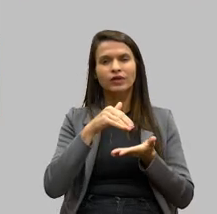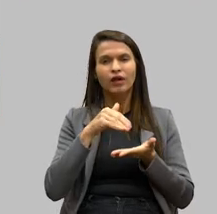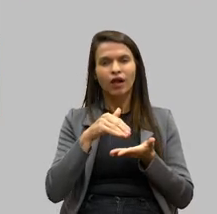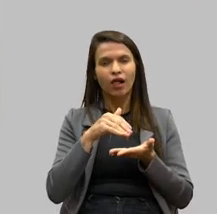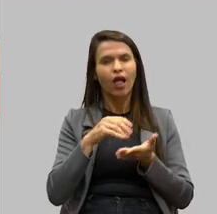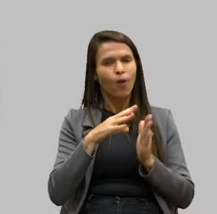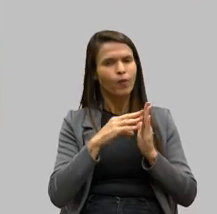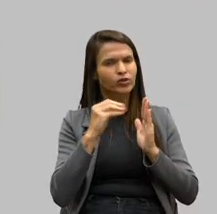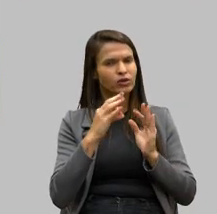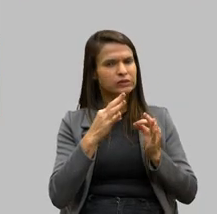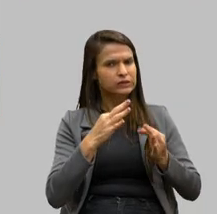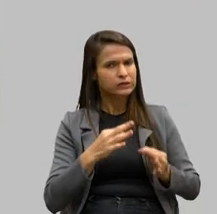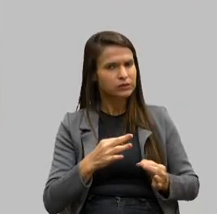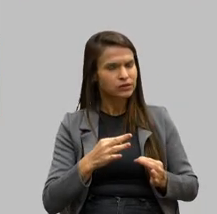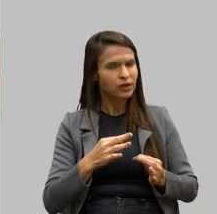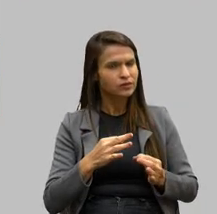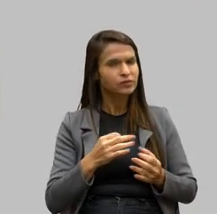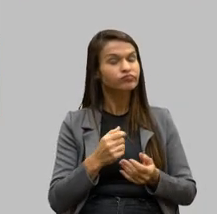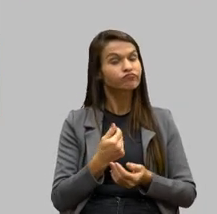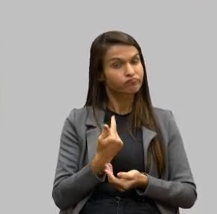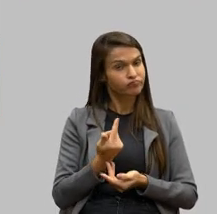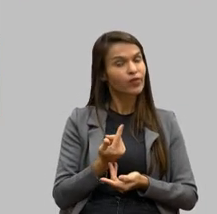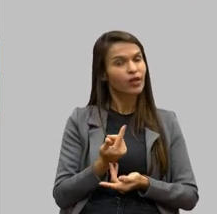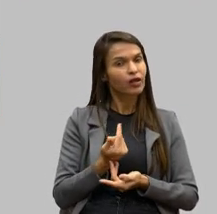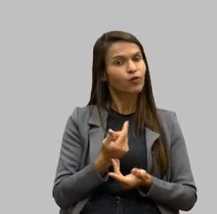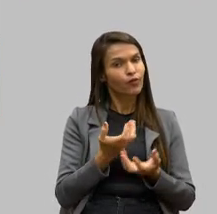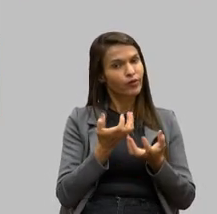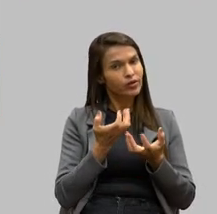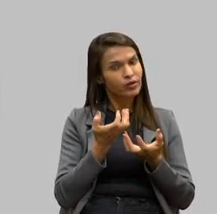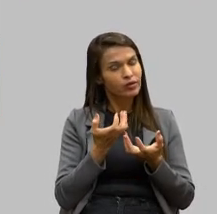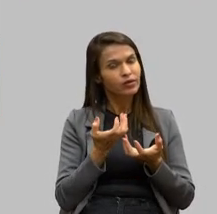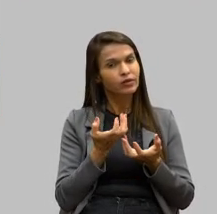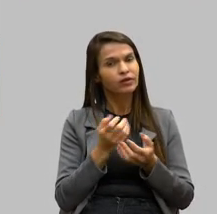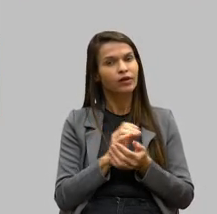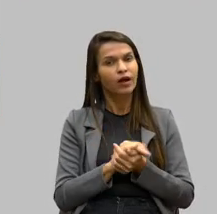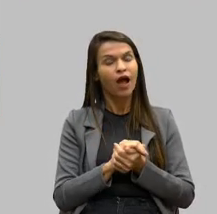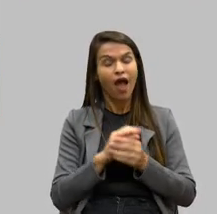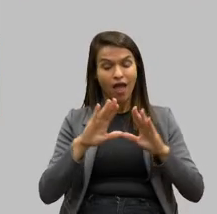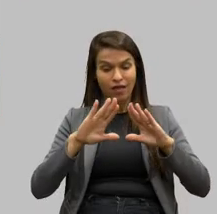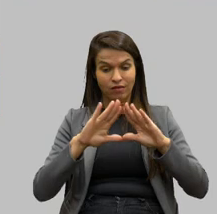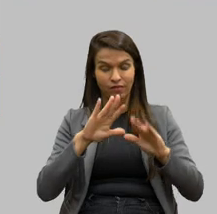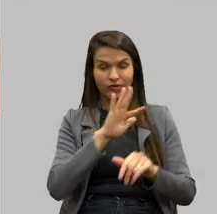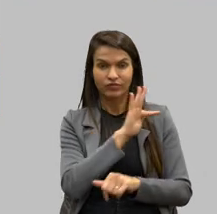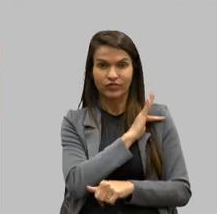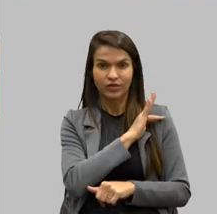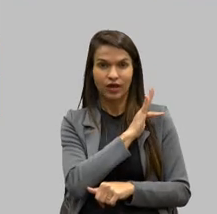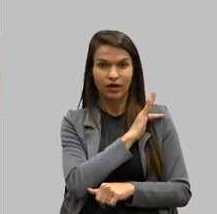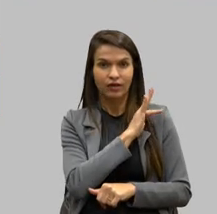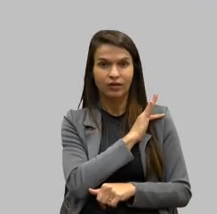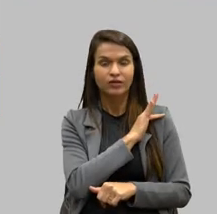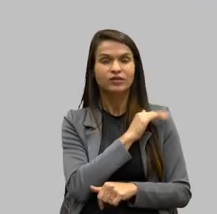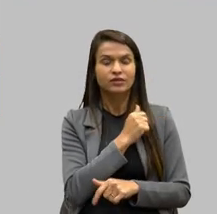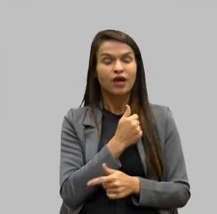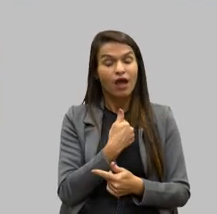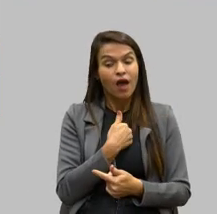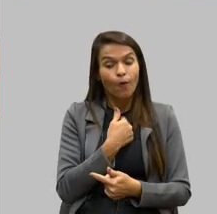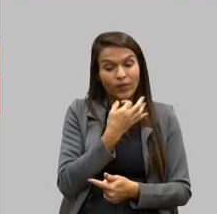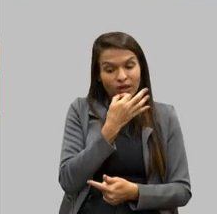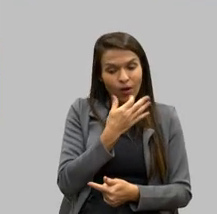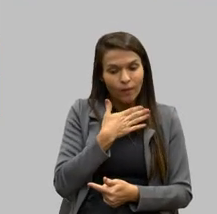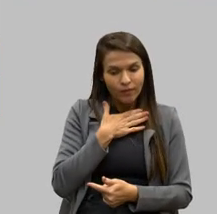um modelo que deu certo? Então, eu gostaria, porque esse Assembleia Fiscaliza, pelo menos da minha parte,